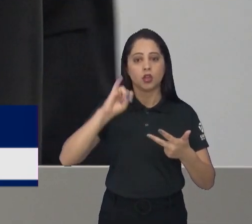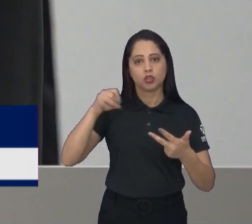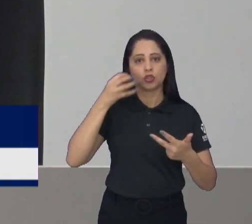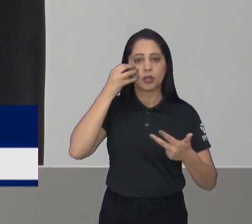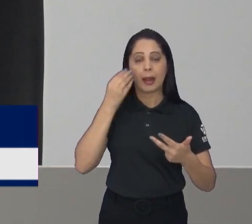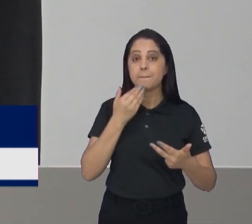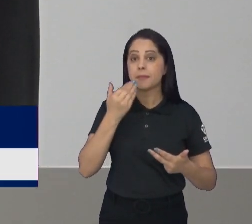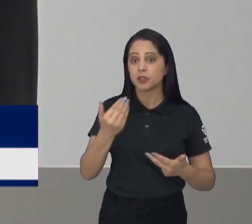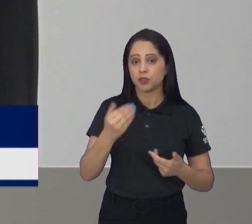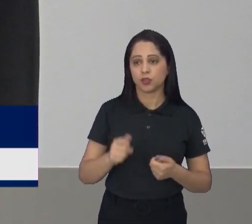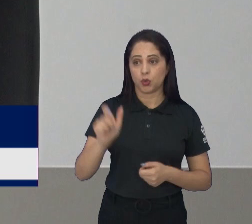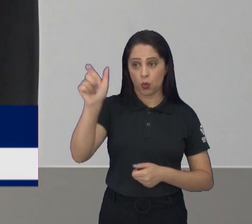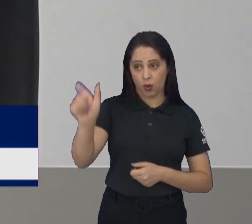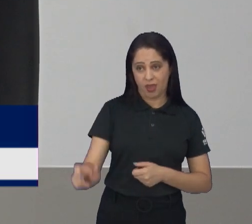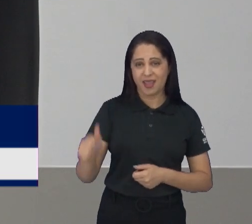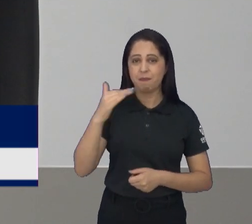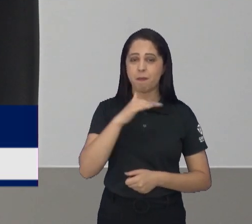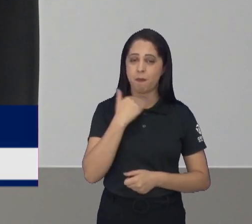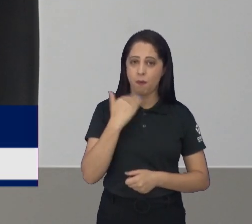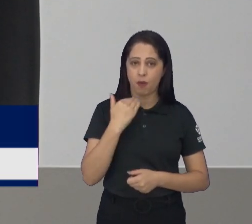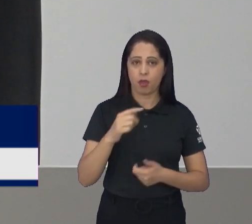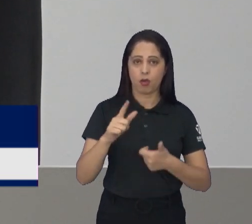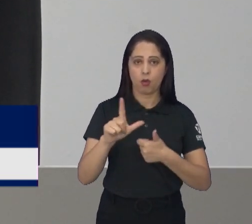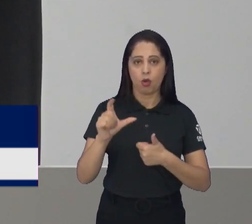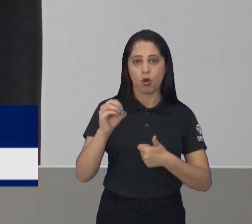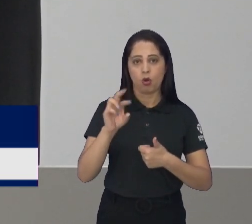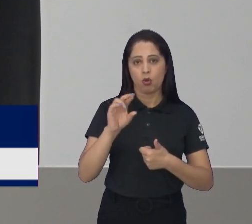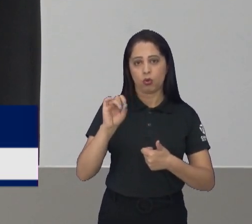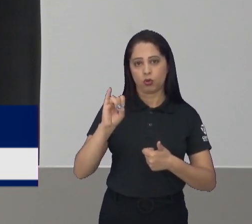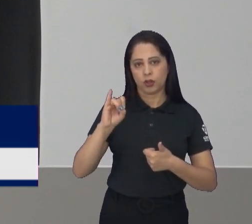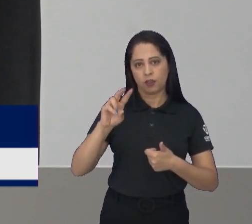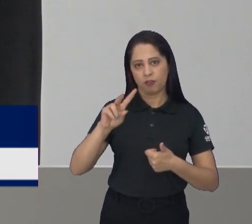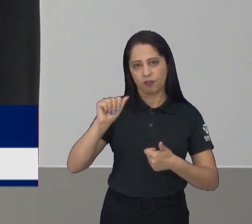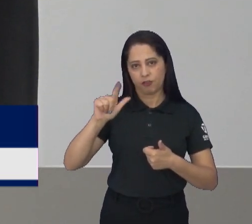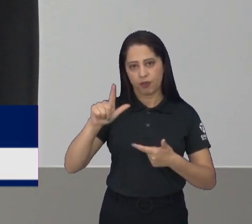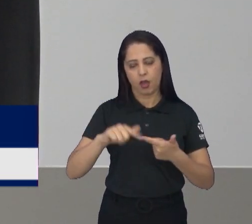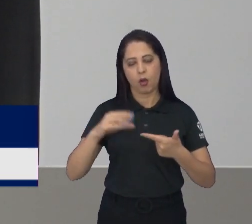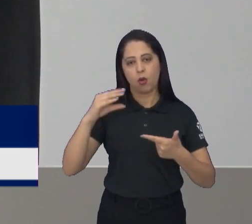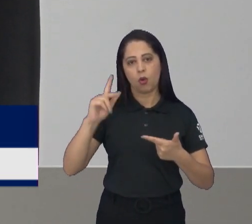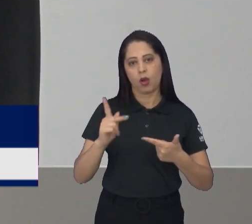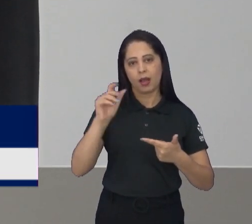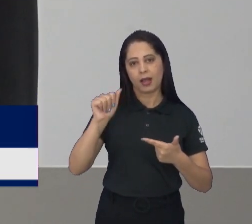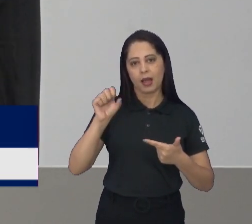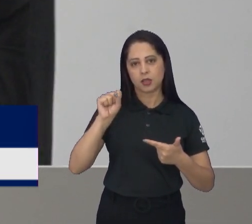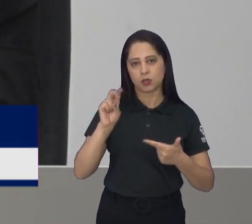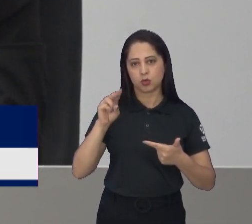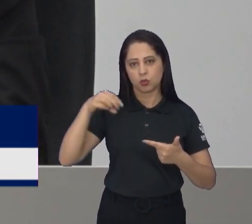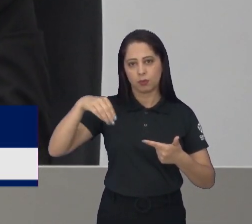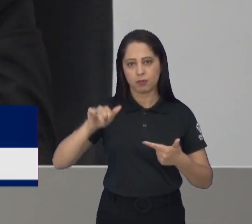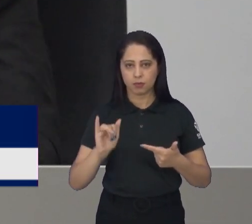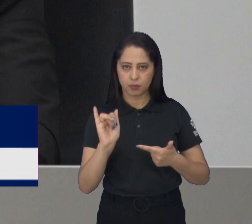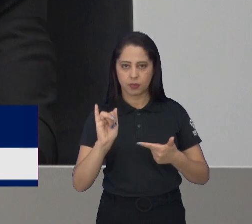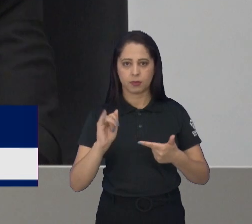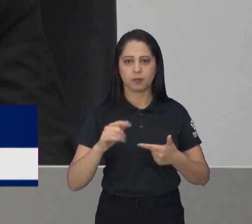Juliana Fraga, pelo passamento de Lorival da Cruz, Kazumi Tatekawa.